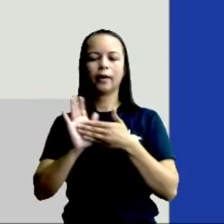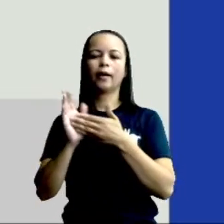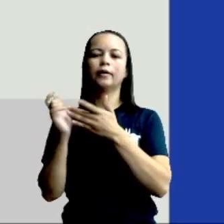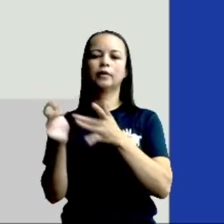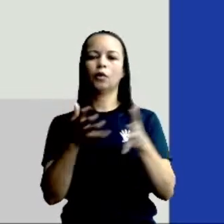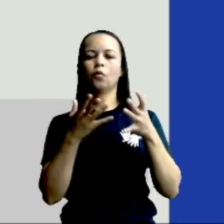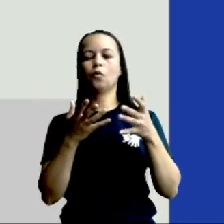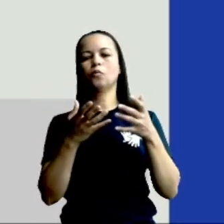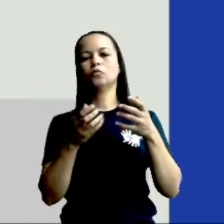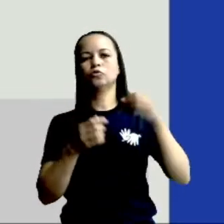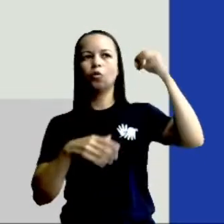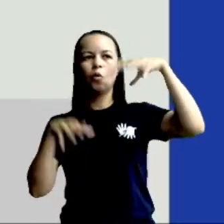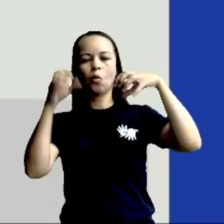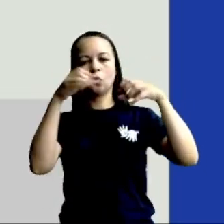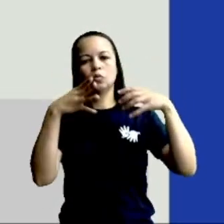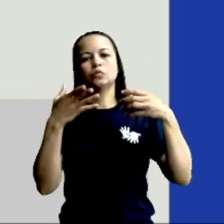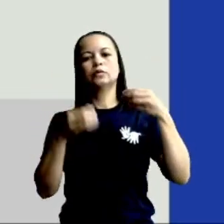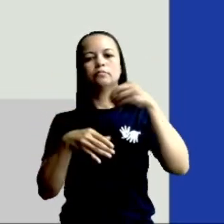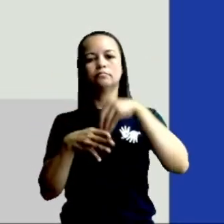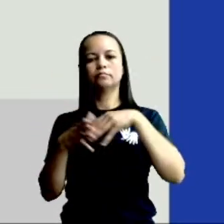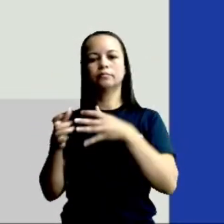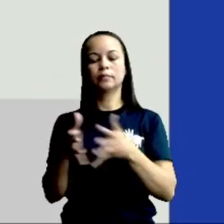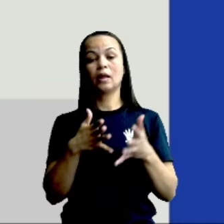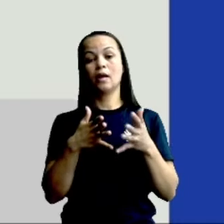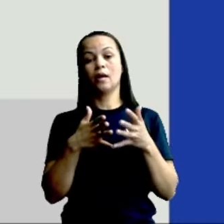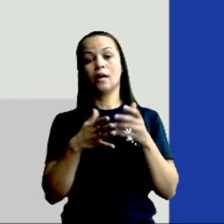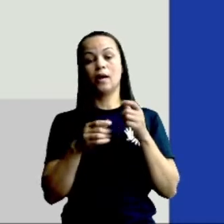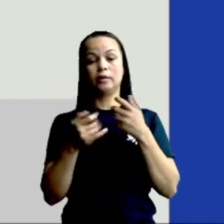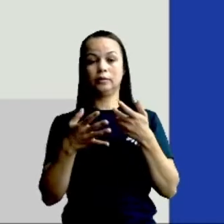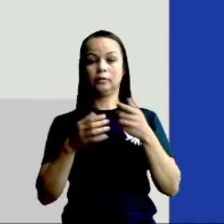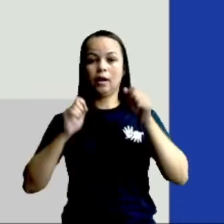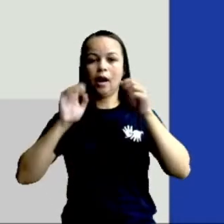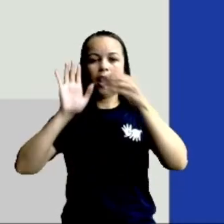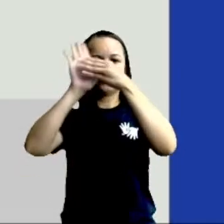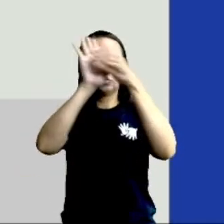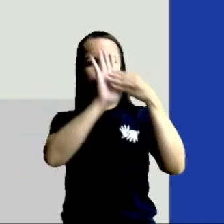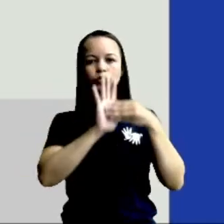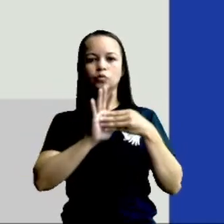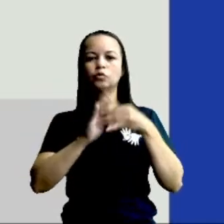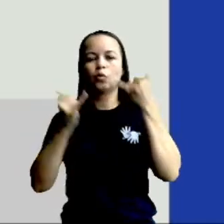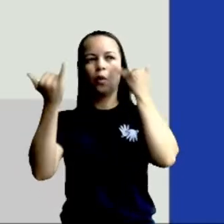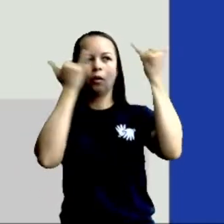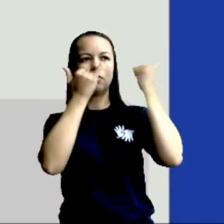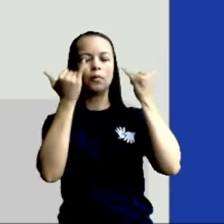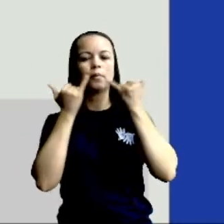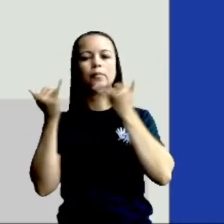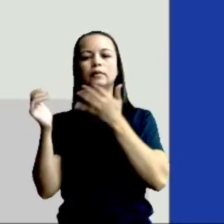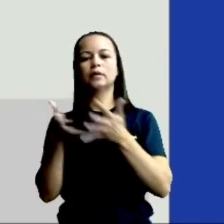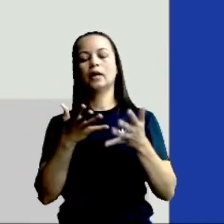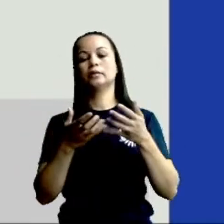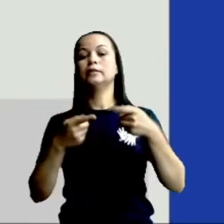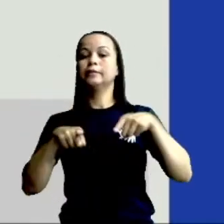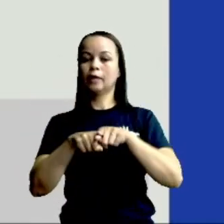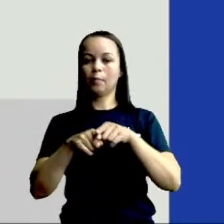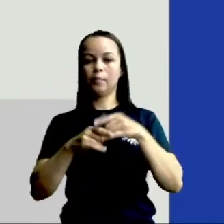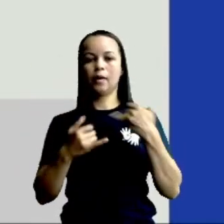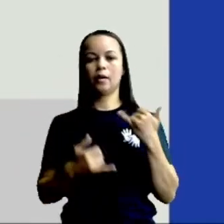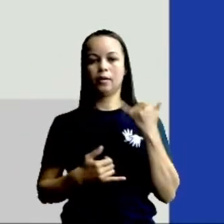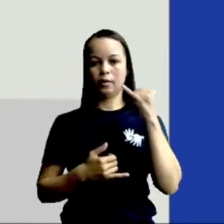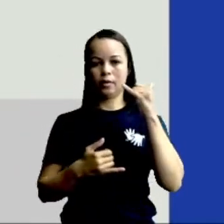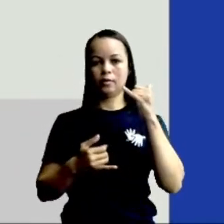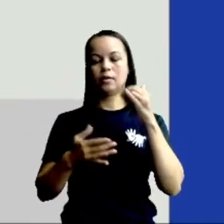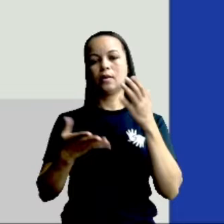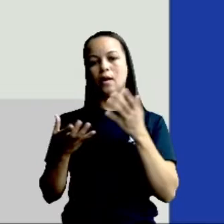por luzes externas, anúncios publicitários e principalmente pela iluminação pública. A poluição